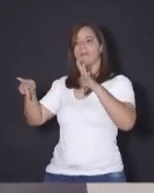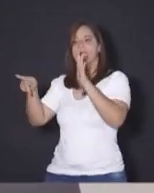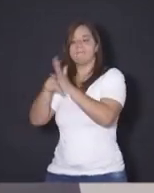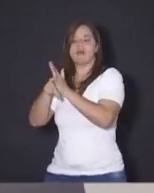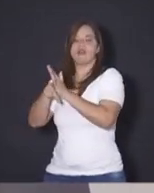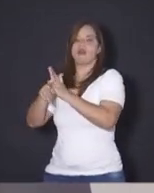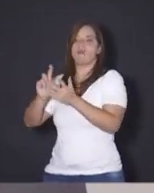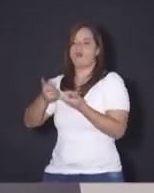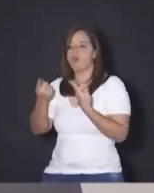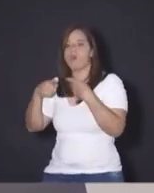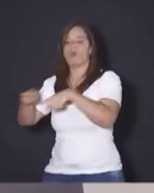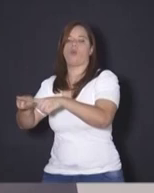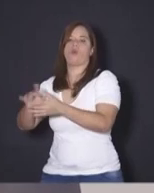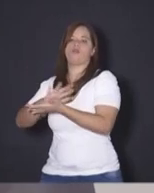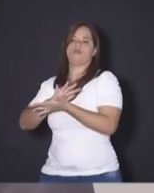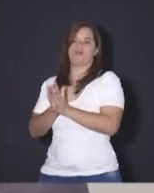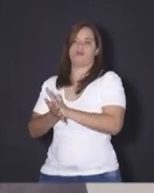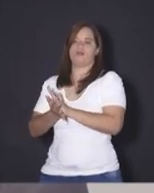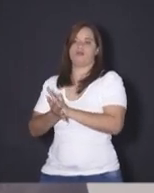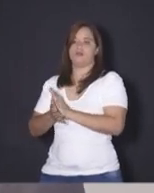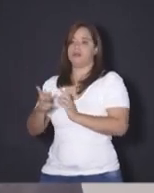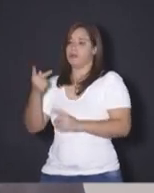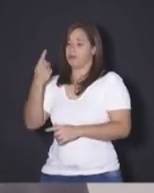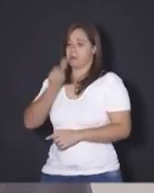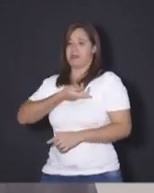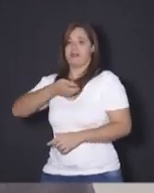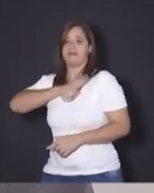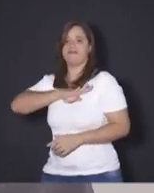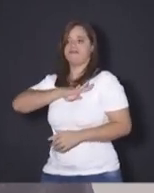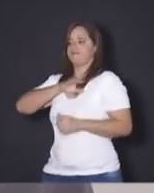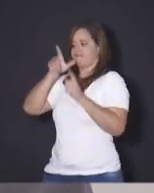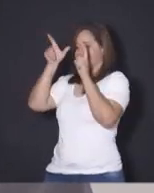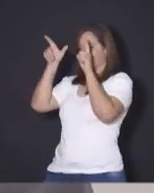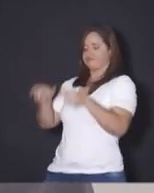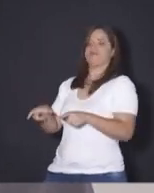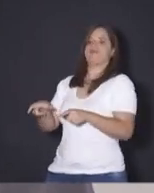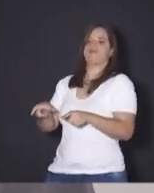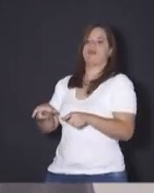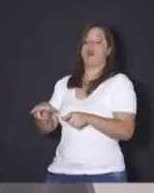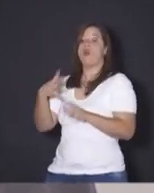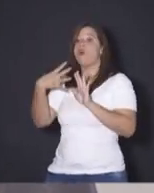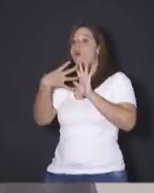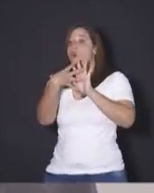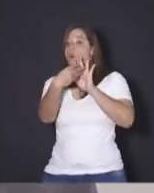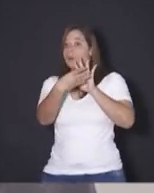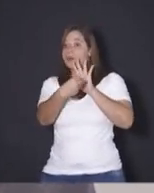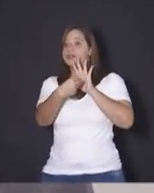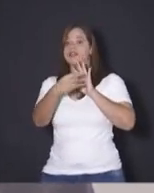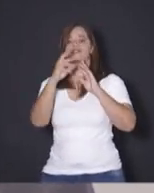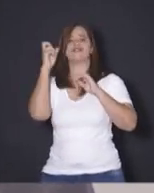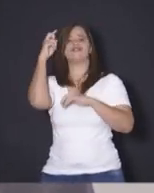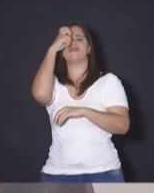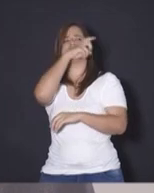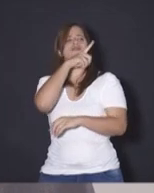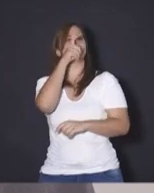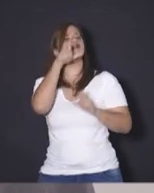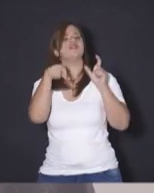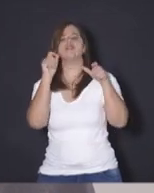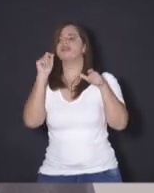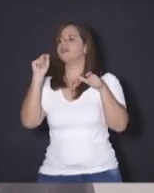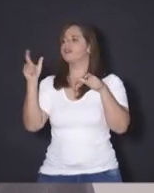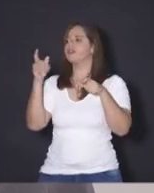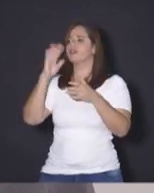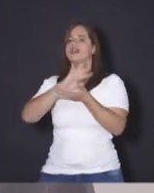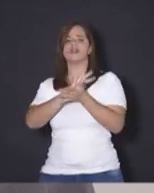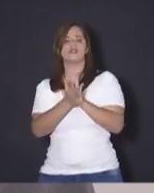porque esse inimigo era visível no seu modelo no nosso modelo é difícil saber quem era racista